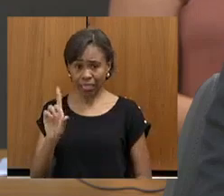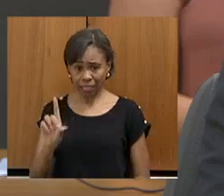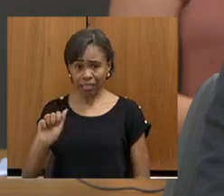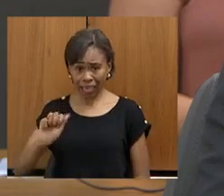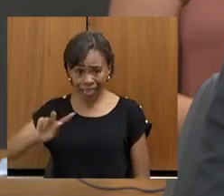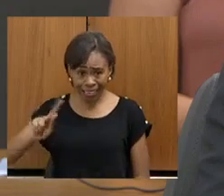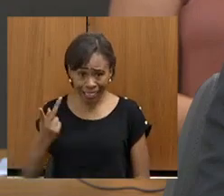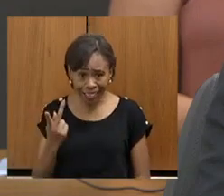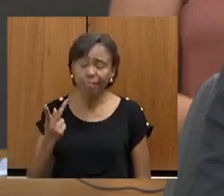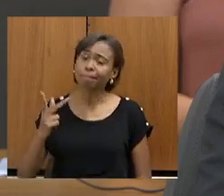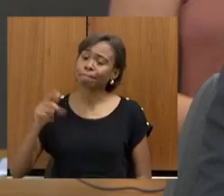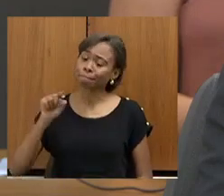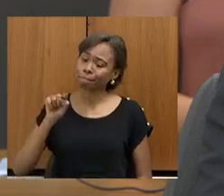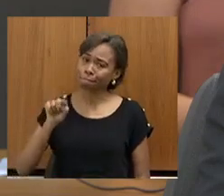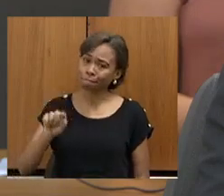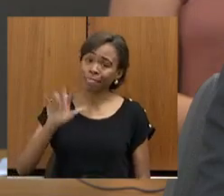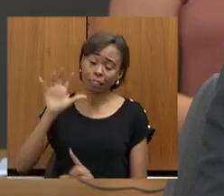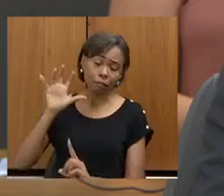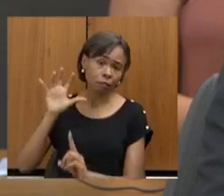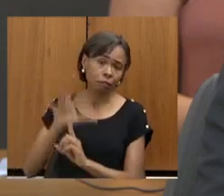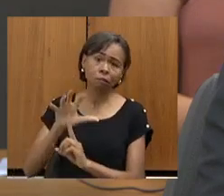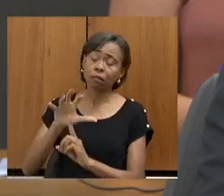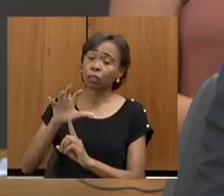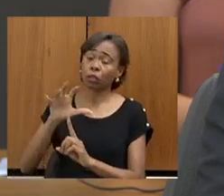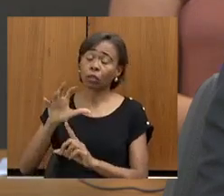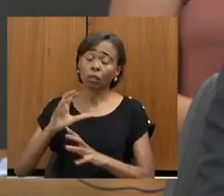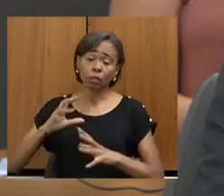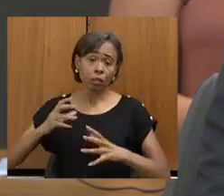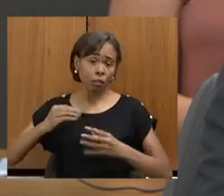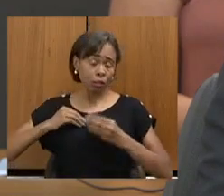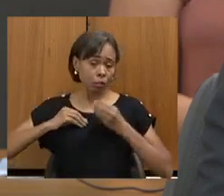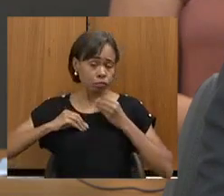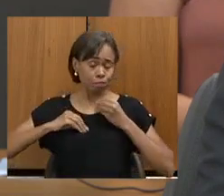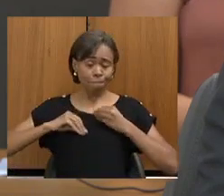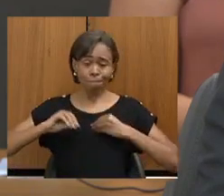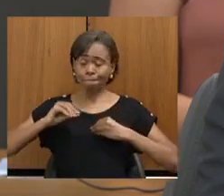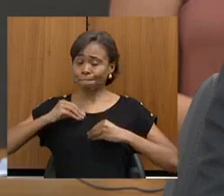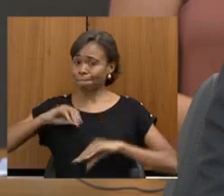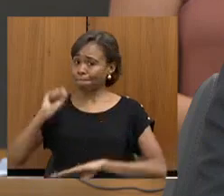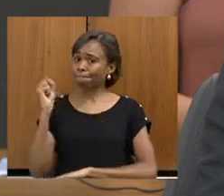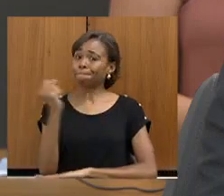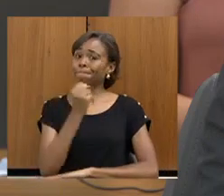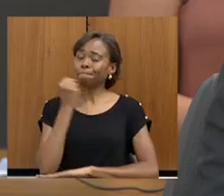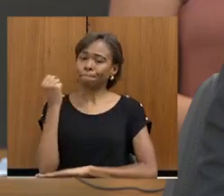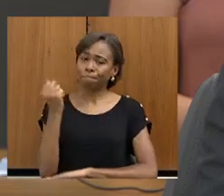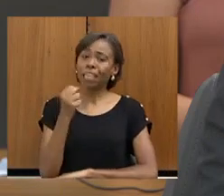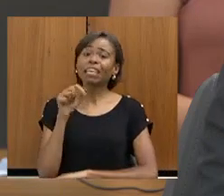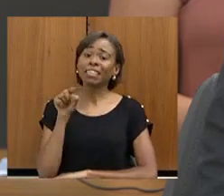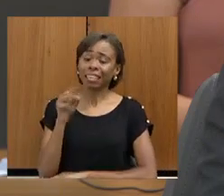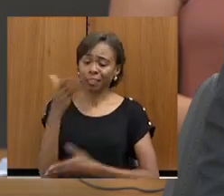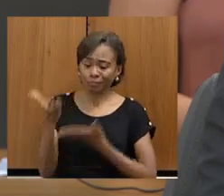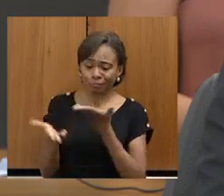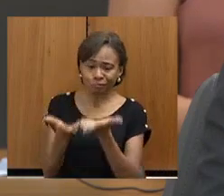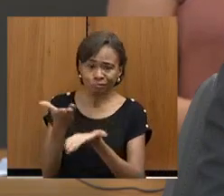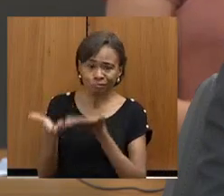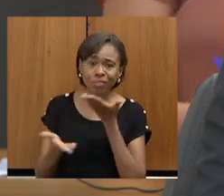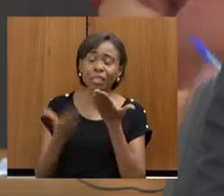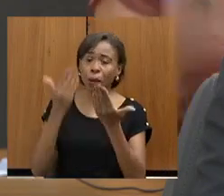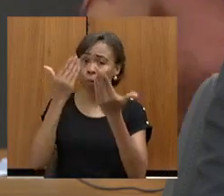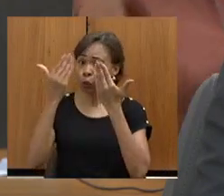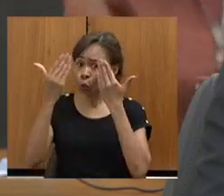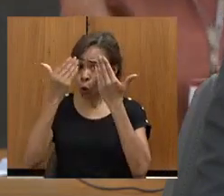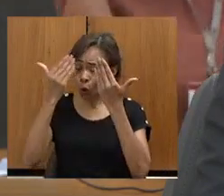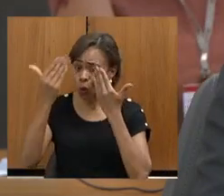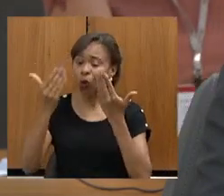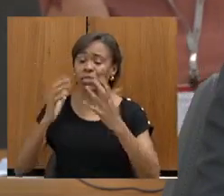em um quadro de depressão severa, demandando um acompanhamento psicológico e neurológico, além